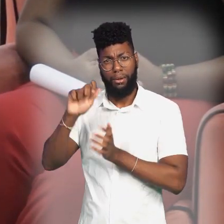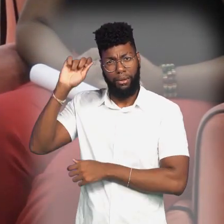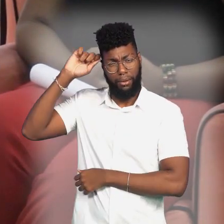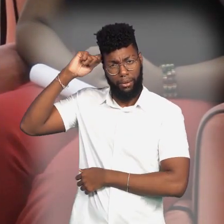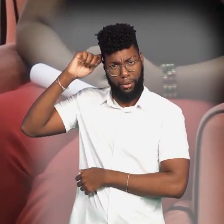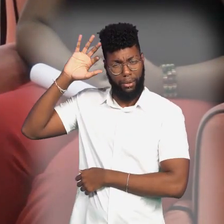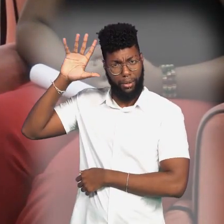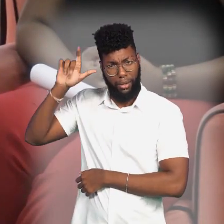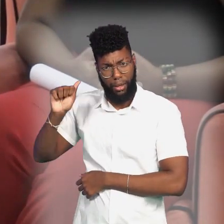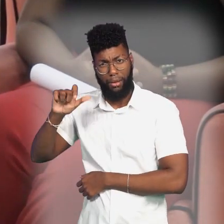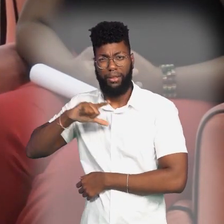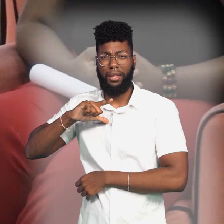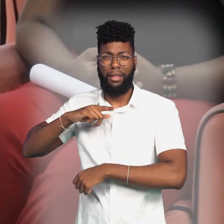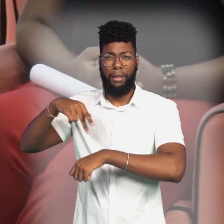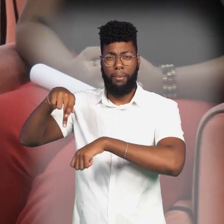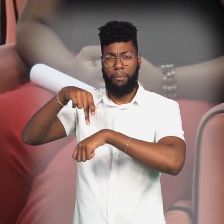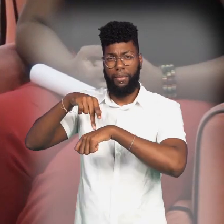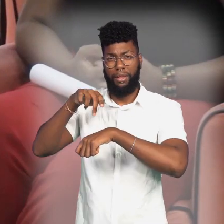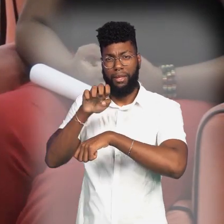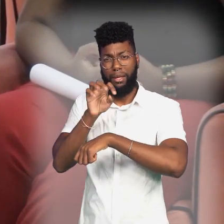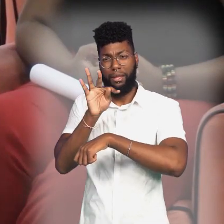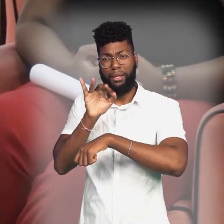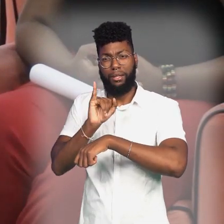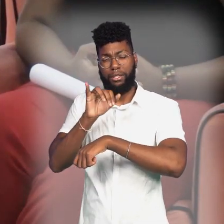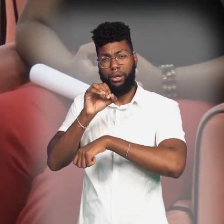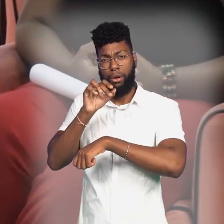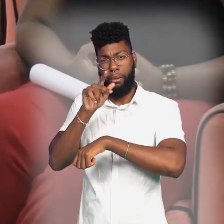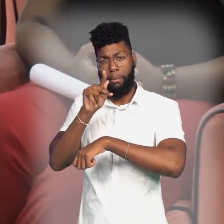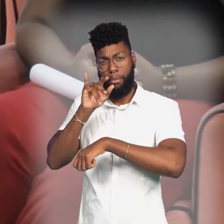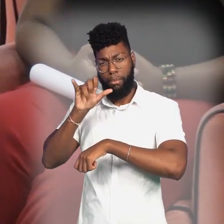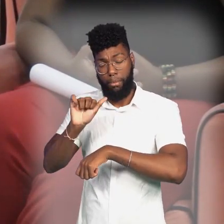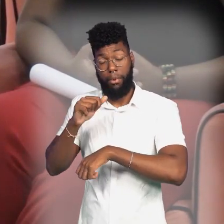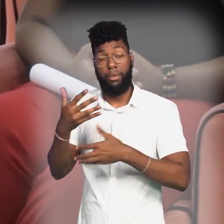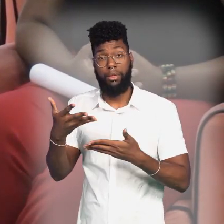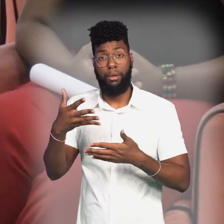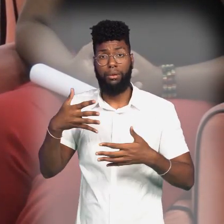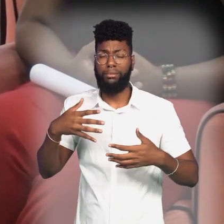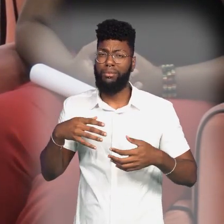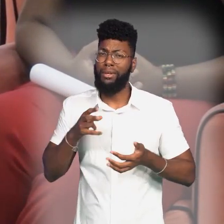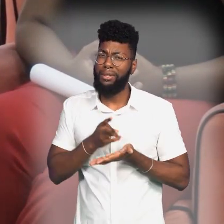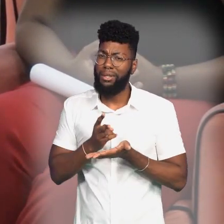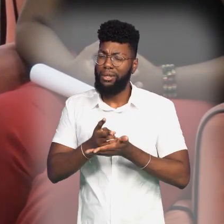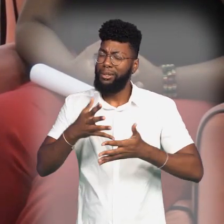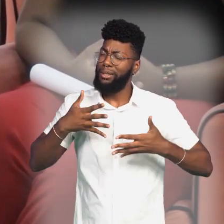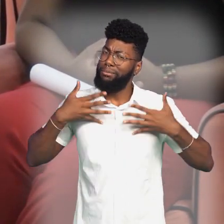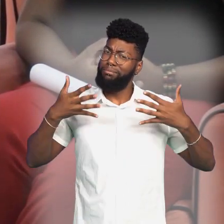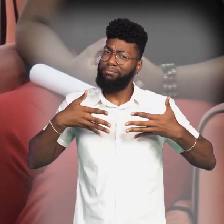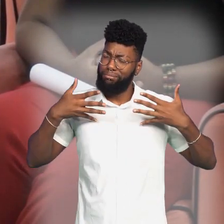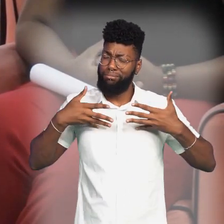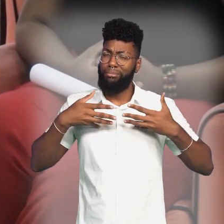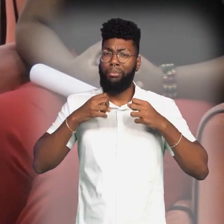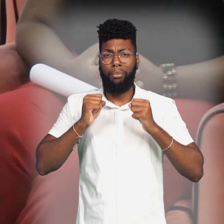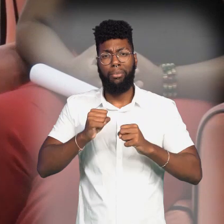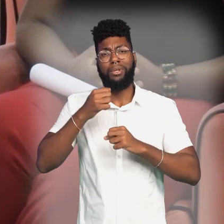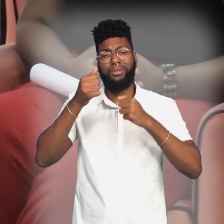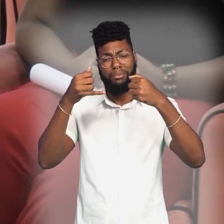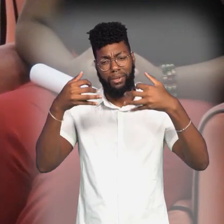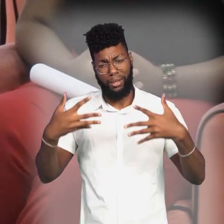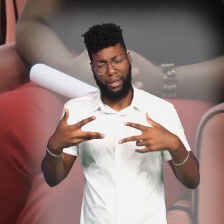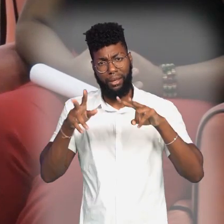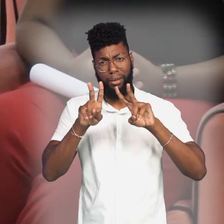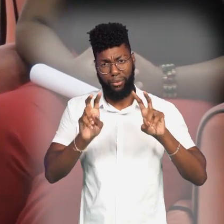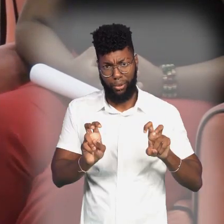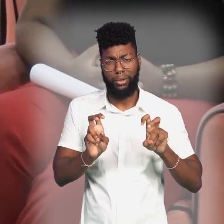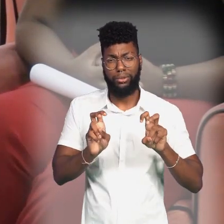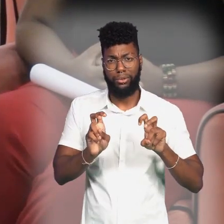Etiópia, Eritreia. Então, é sempre uma grande satisfação poder falar a respeito.